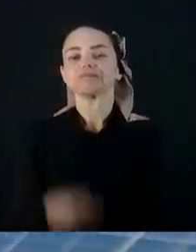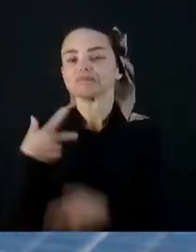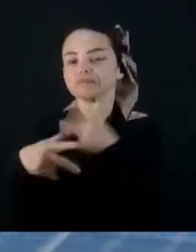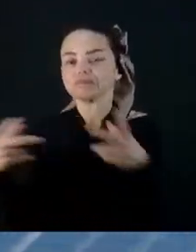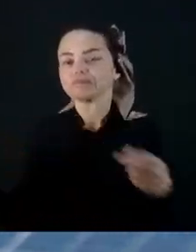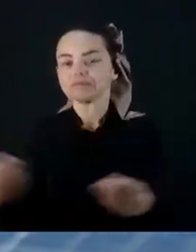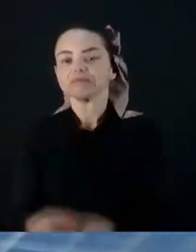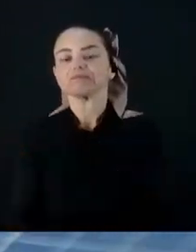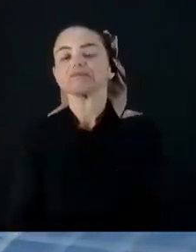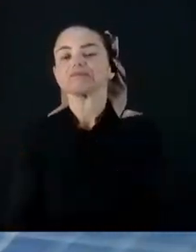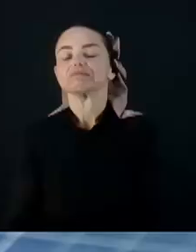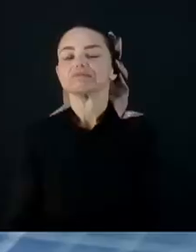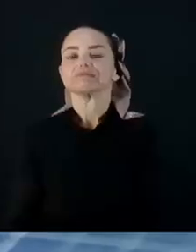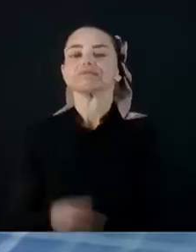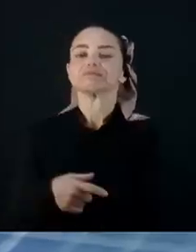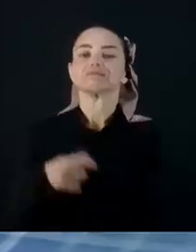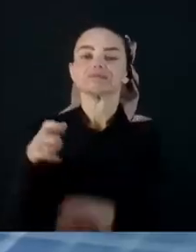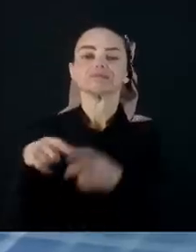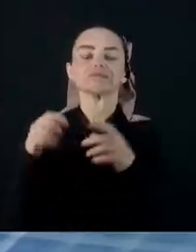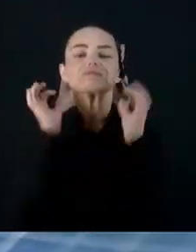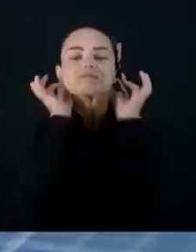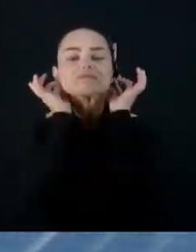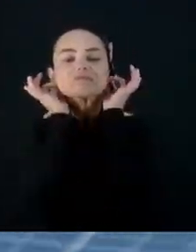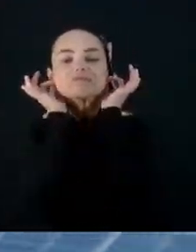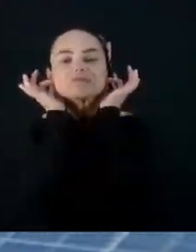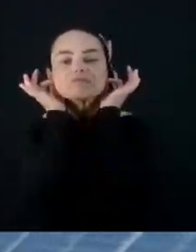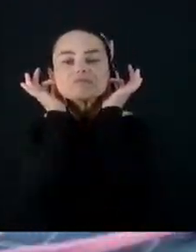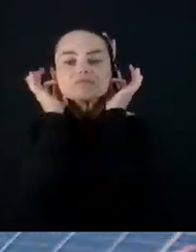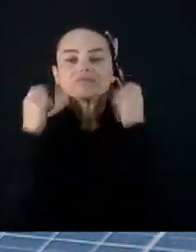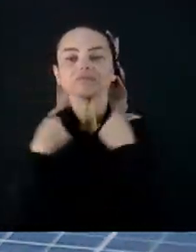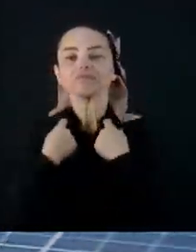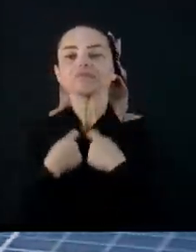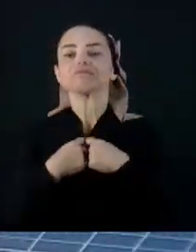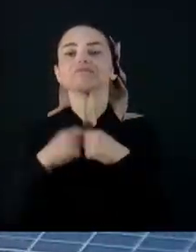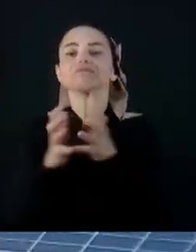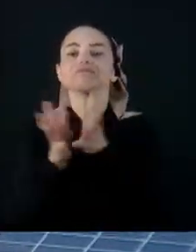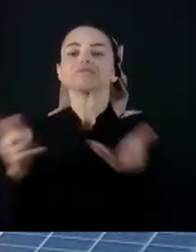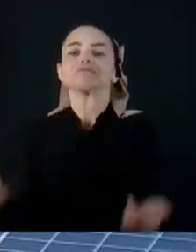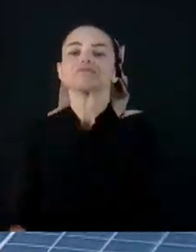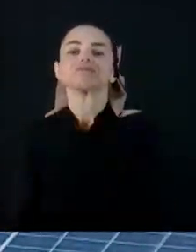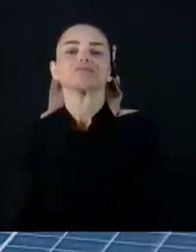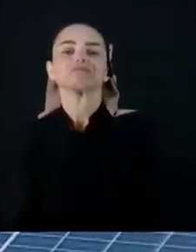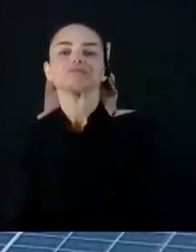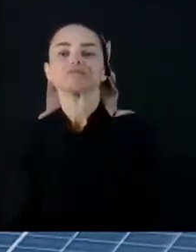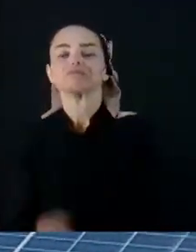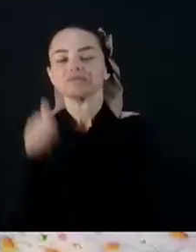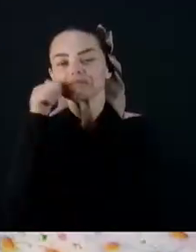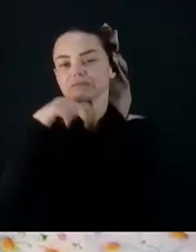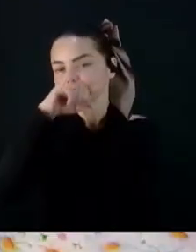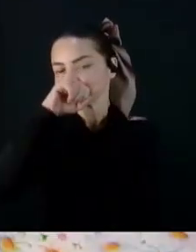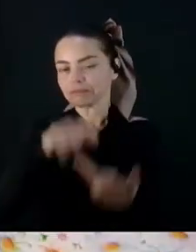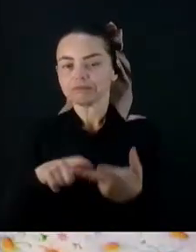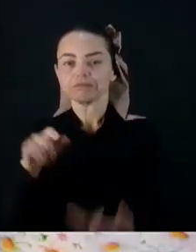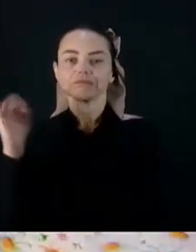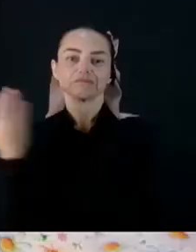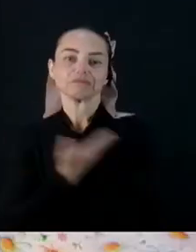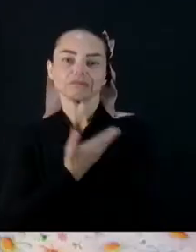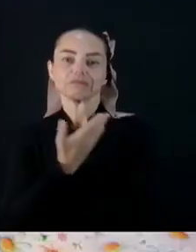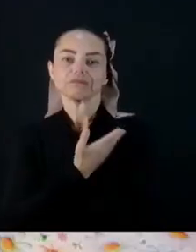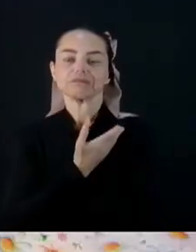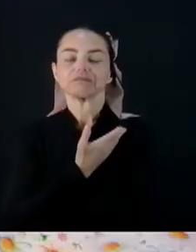joia maravilhosa, né? A mãe, uma amiga, a irmã,